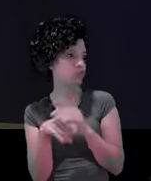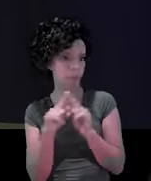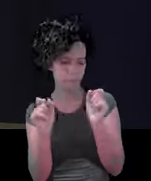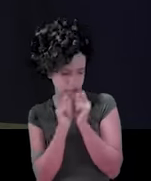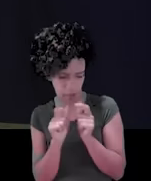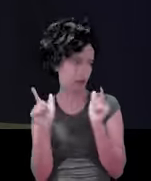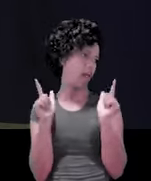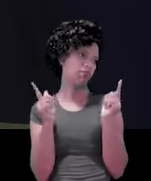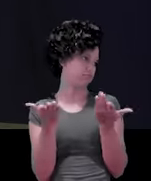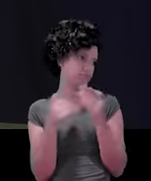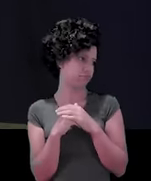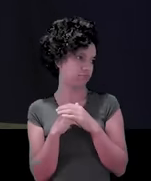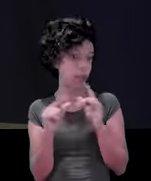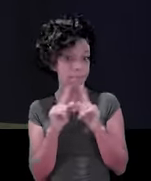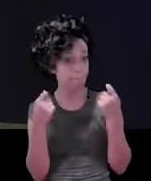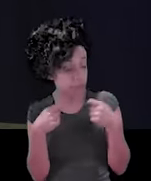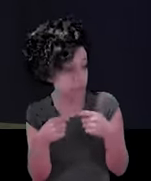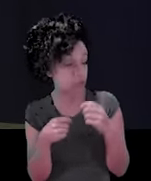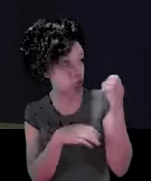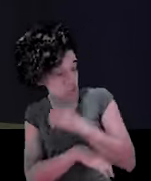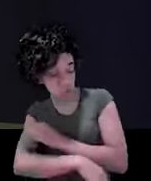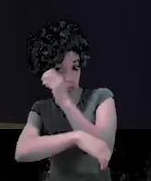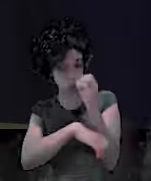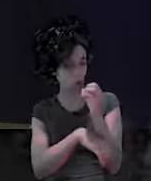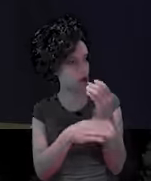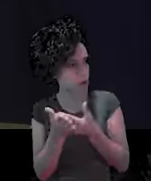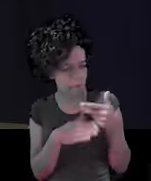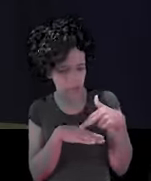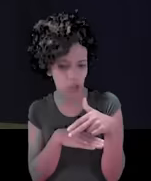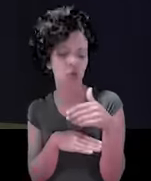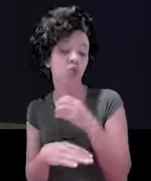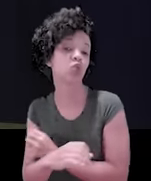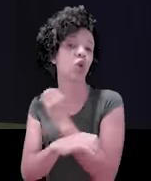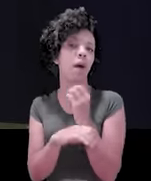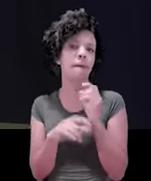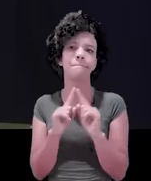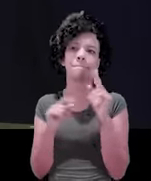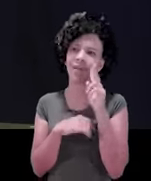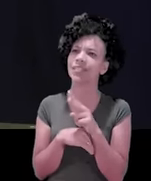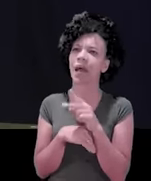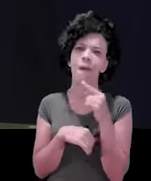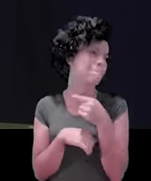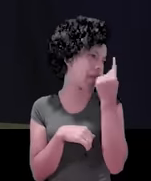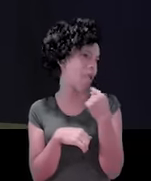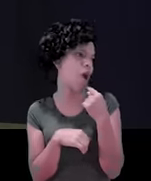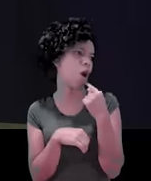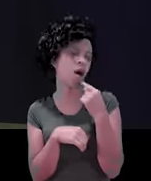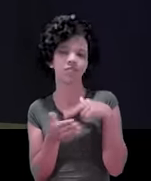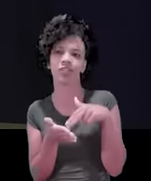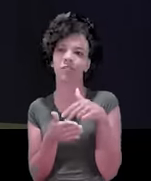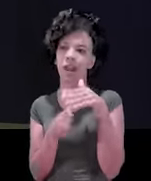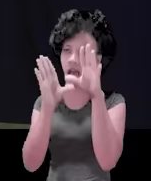você vai ficar Claro sim né mas eu não cuidado do sol e a gente tava começar a caminhar o sol tinha aparecido a chega meia hora de